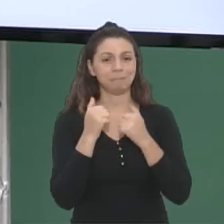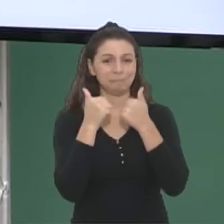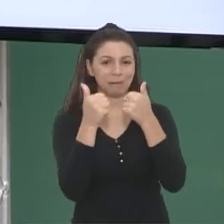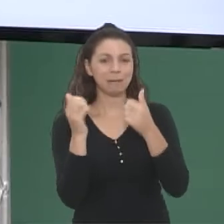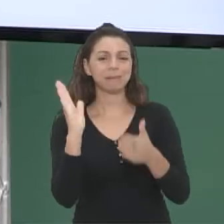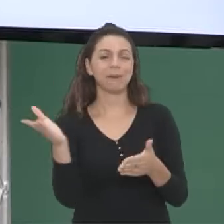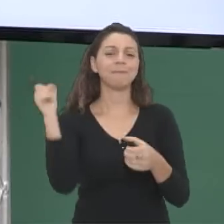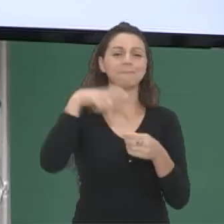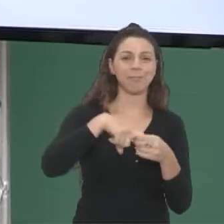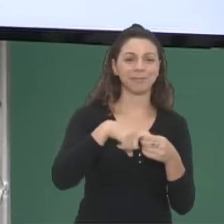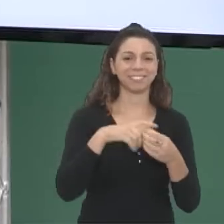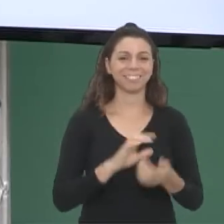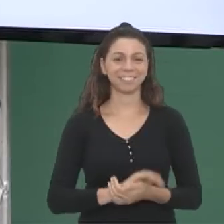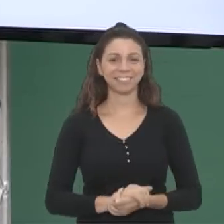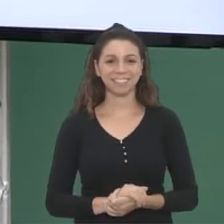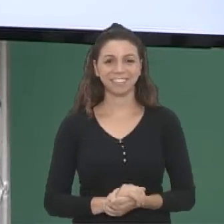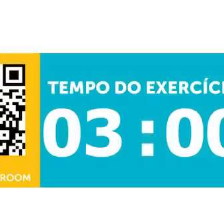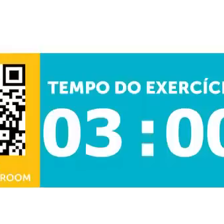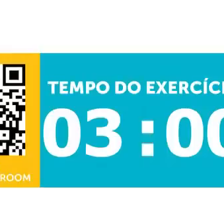isso.